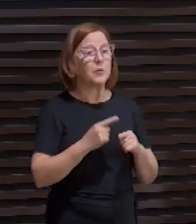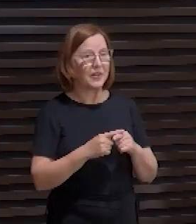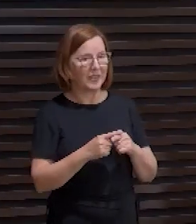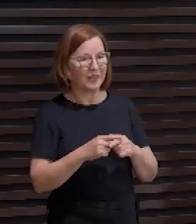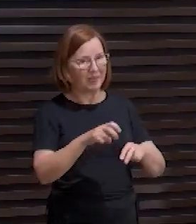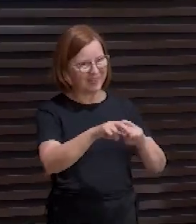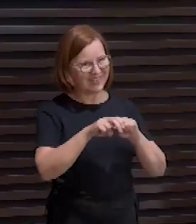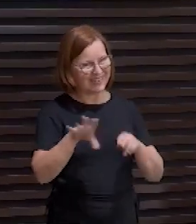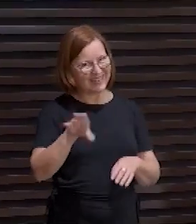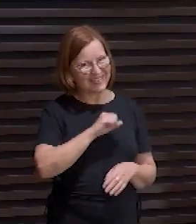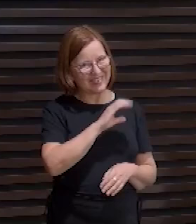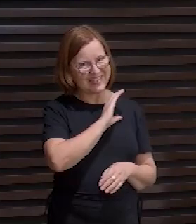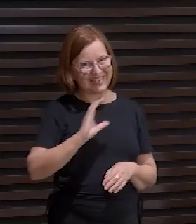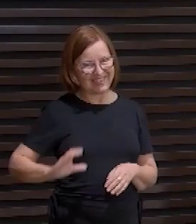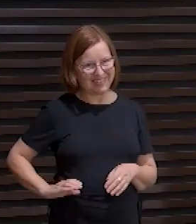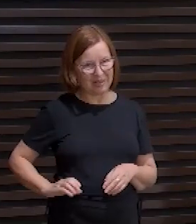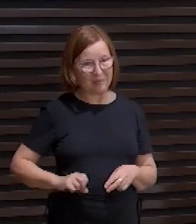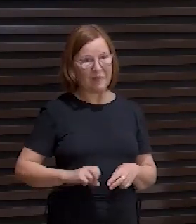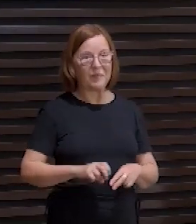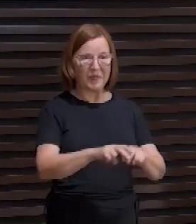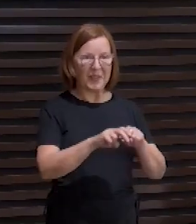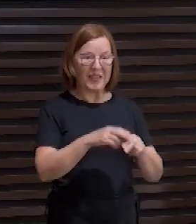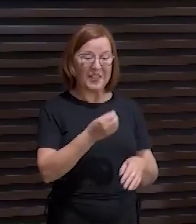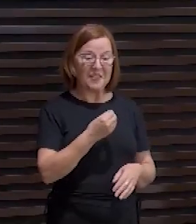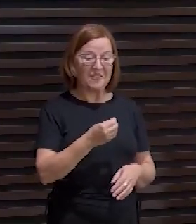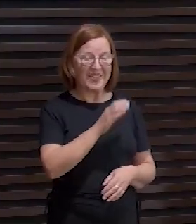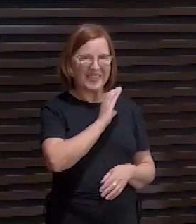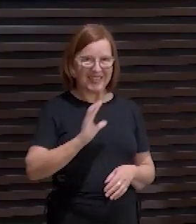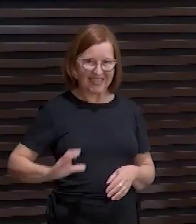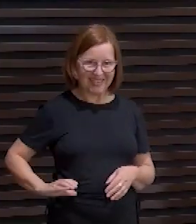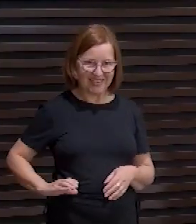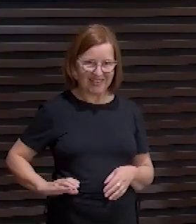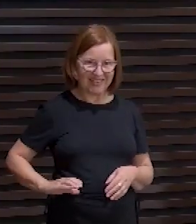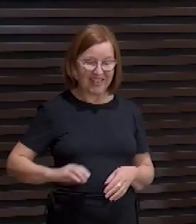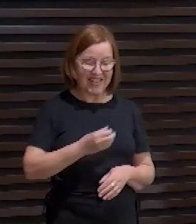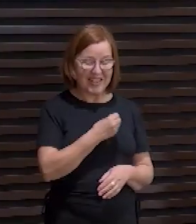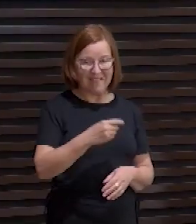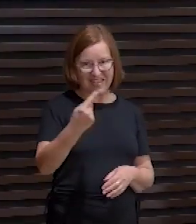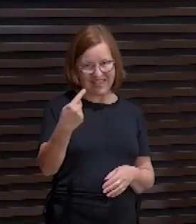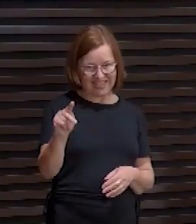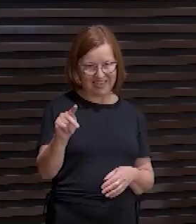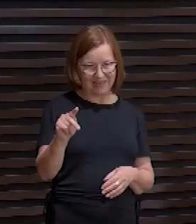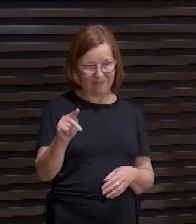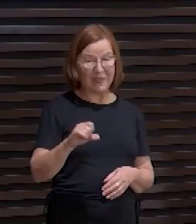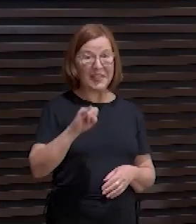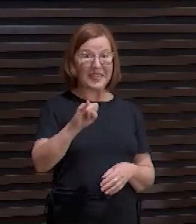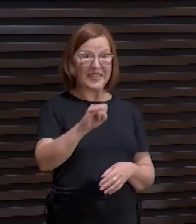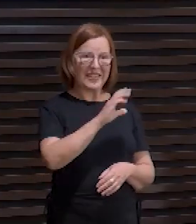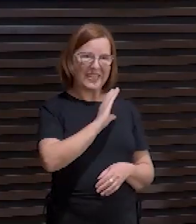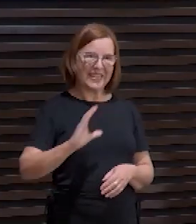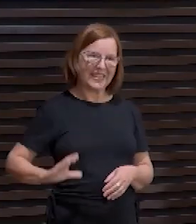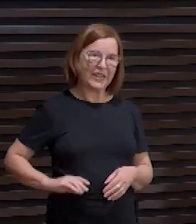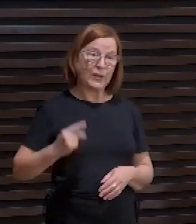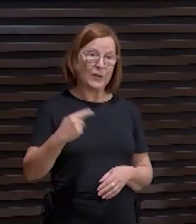vida de Cristo na vida do Márcio. Se Cristo for a sua vida, meu irmão, certamente a nossa vida vai ser